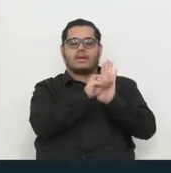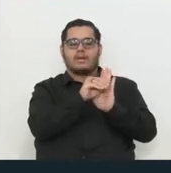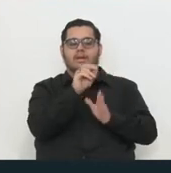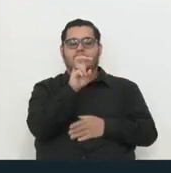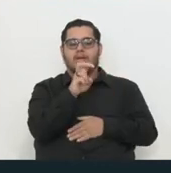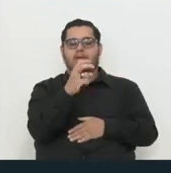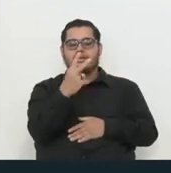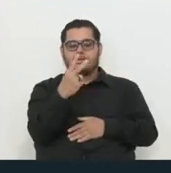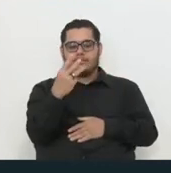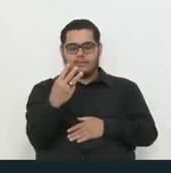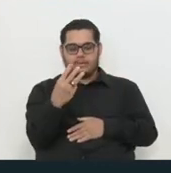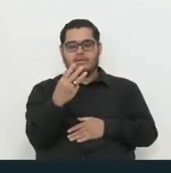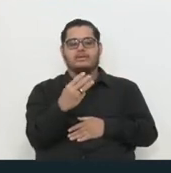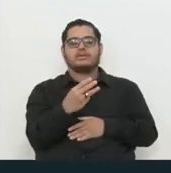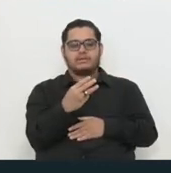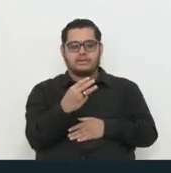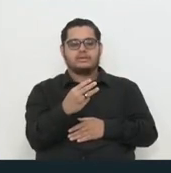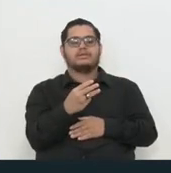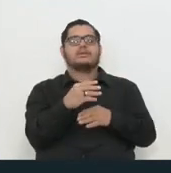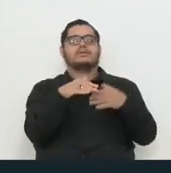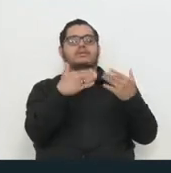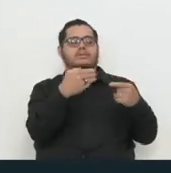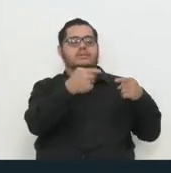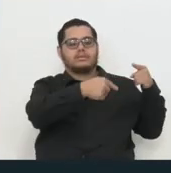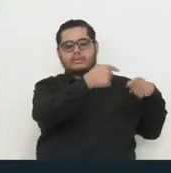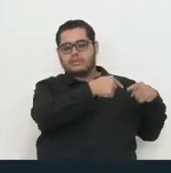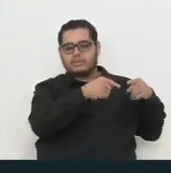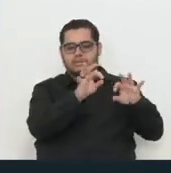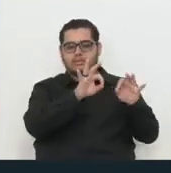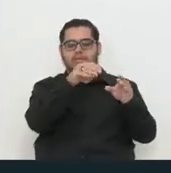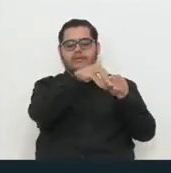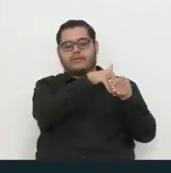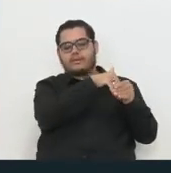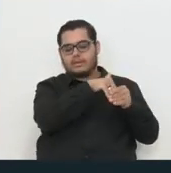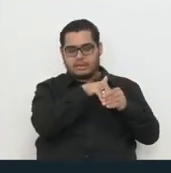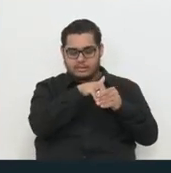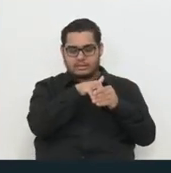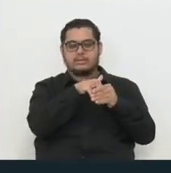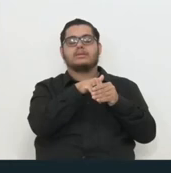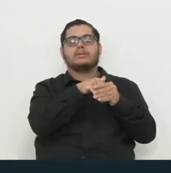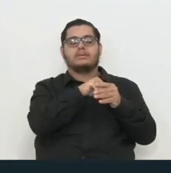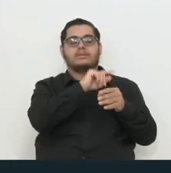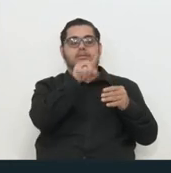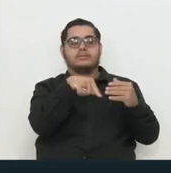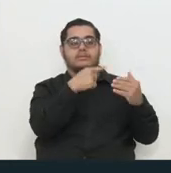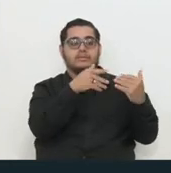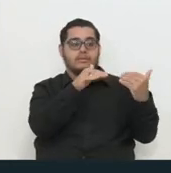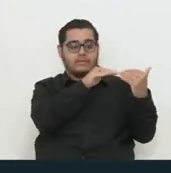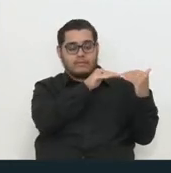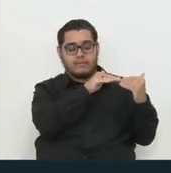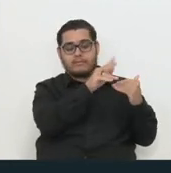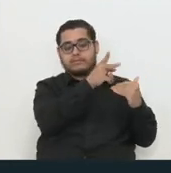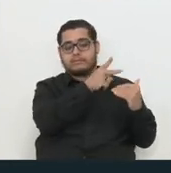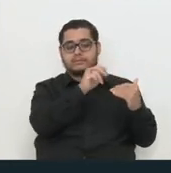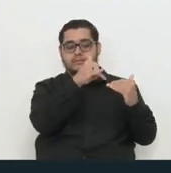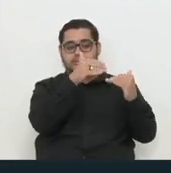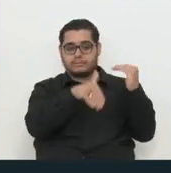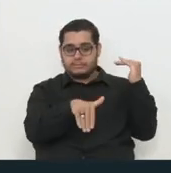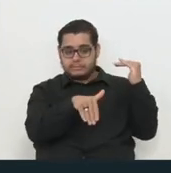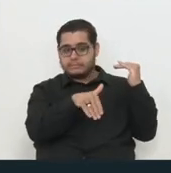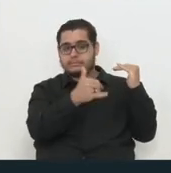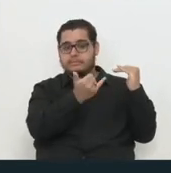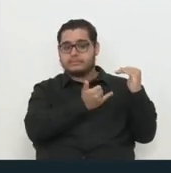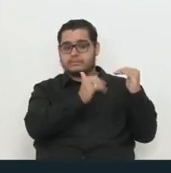caminhos em discussão encerrada a discussão em votação os vereadores favoráveis permanentes Como estão os contratos se manifestem